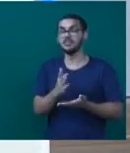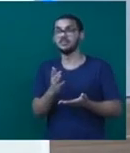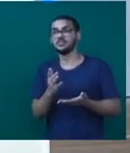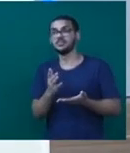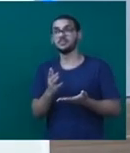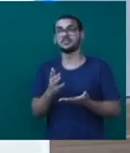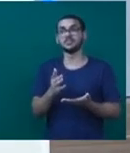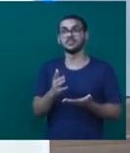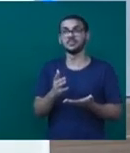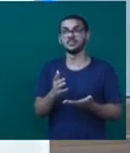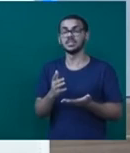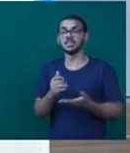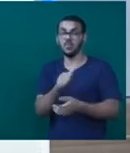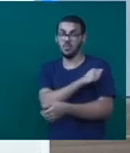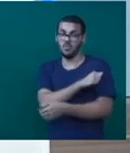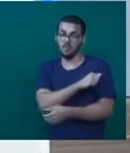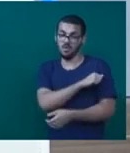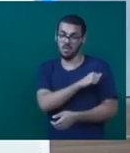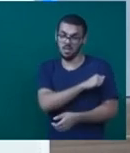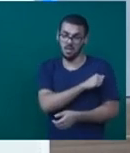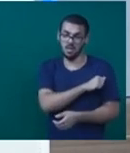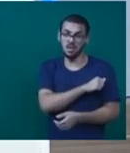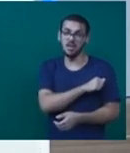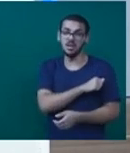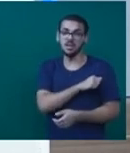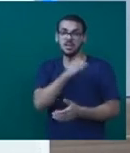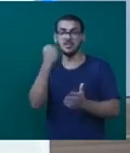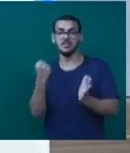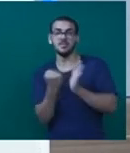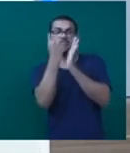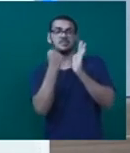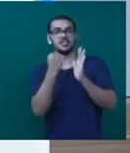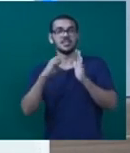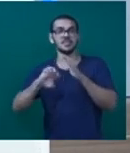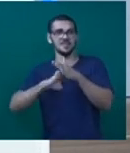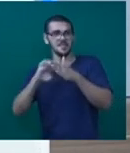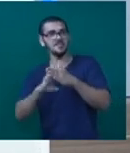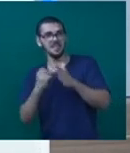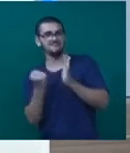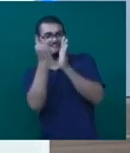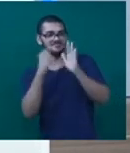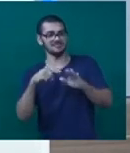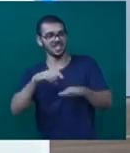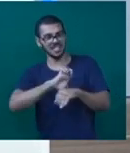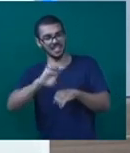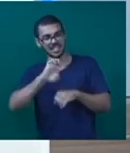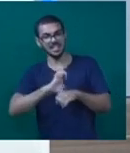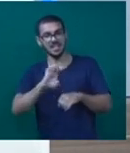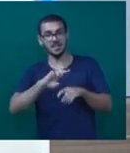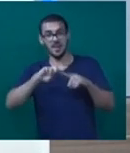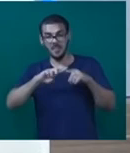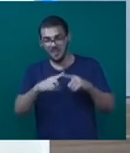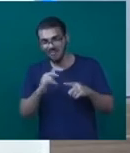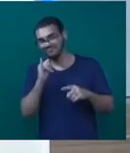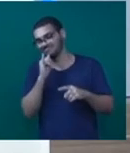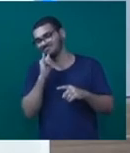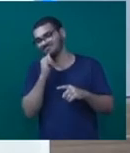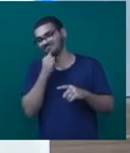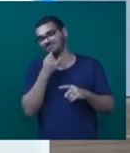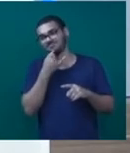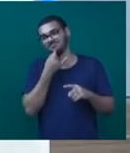o estudante, ele é contratado por uma empresa como estagiário e, infelizmente,